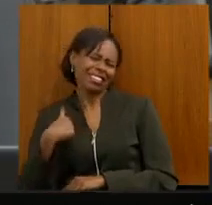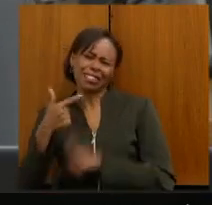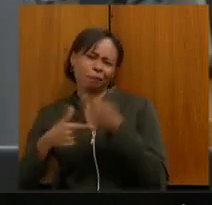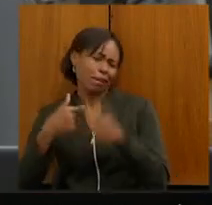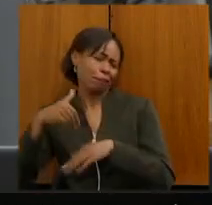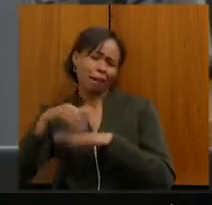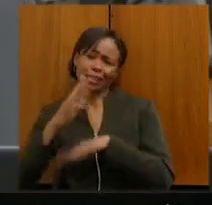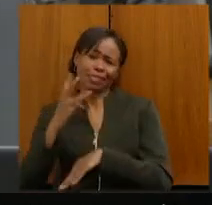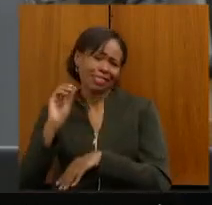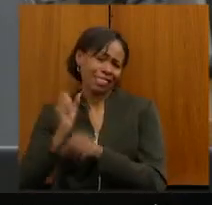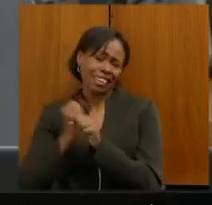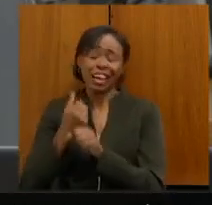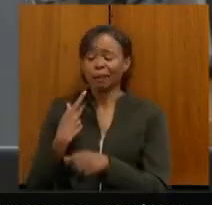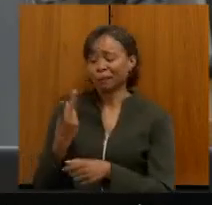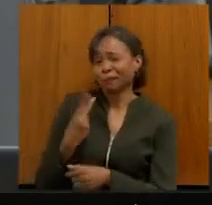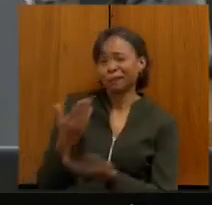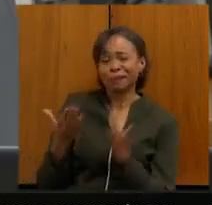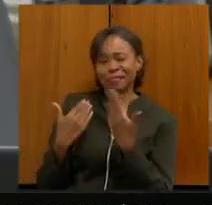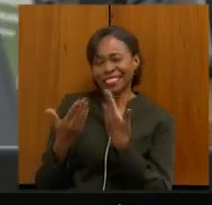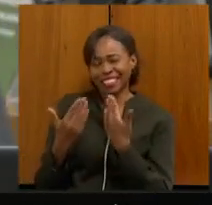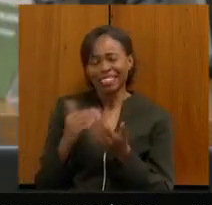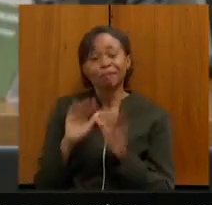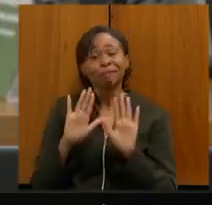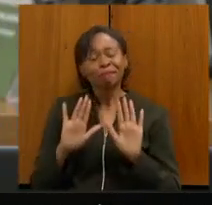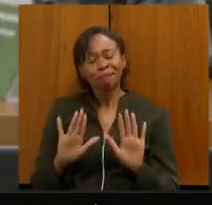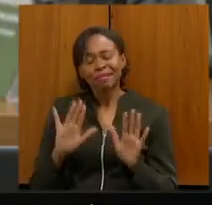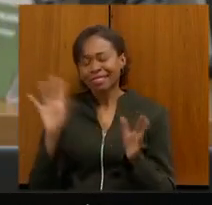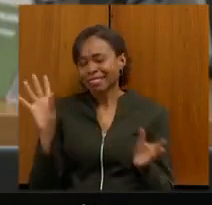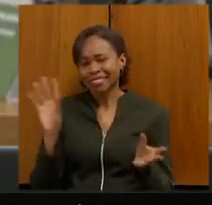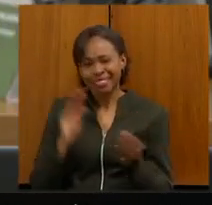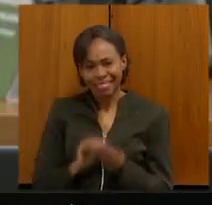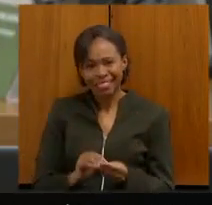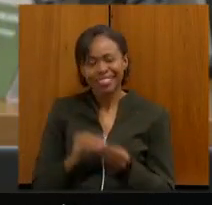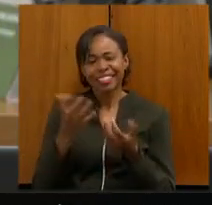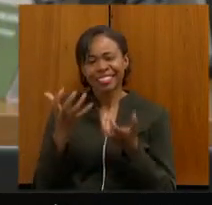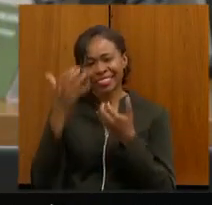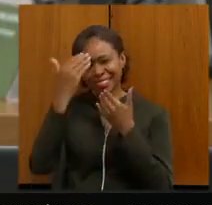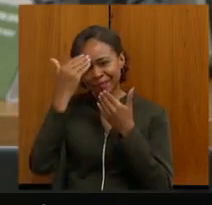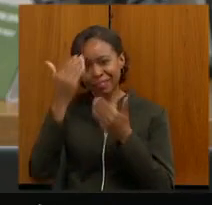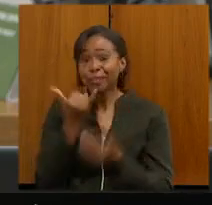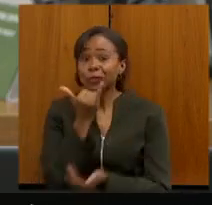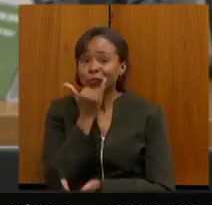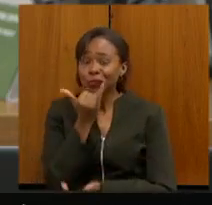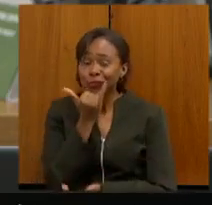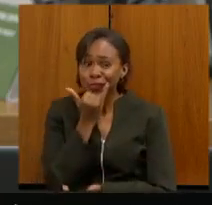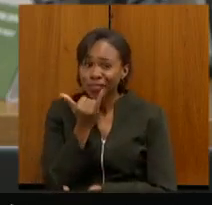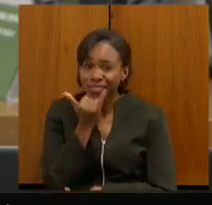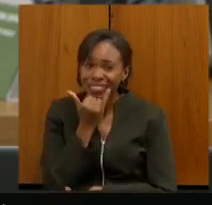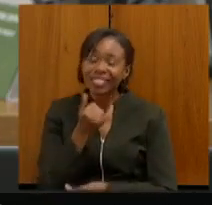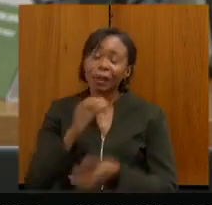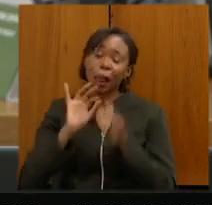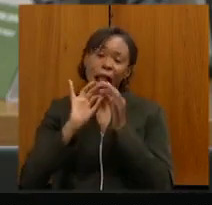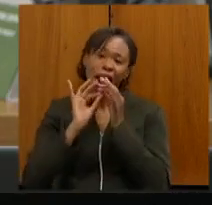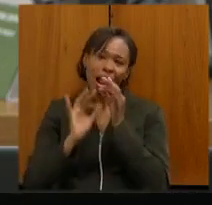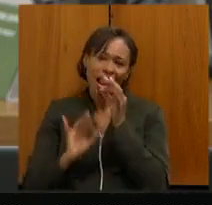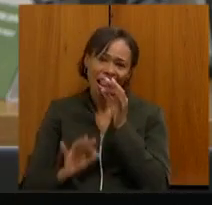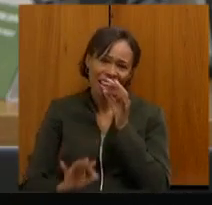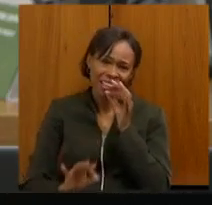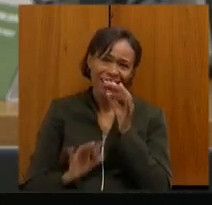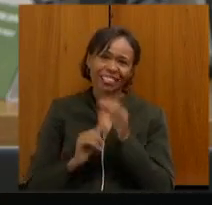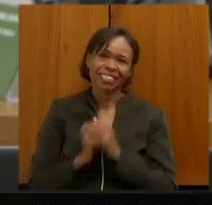aí começa eu ia nossos papos gente mas é isso queria agradecer pedir desculpa pelas delongas